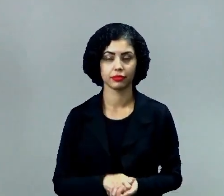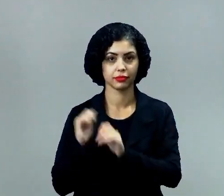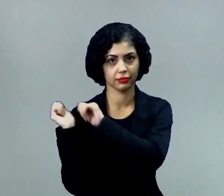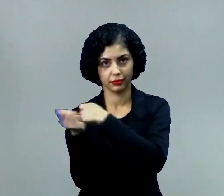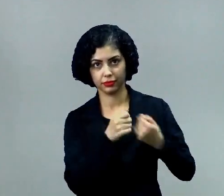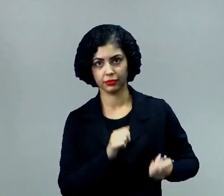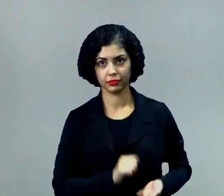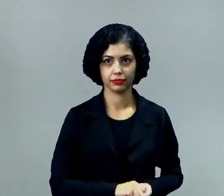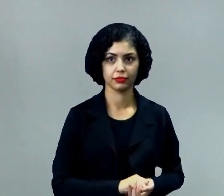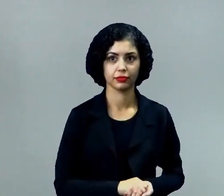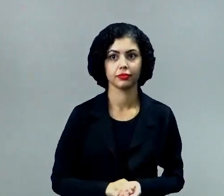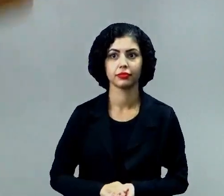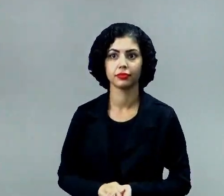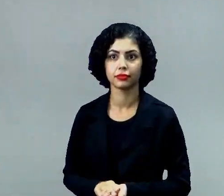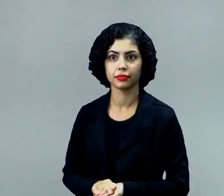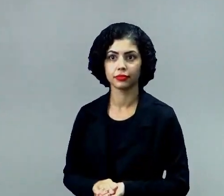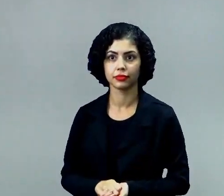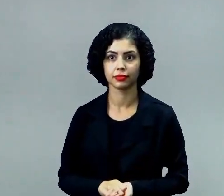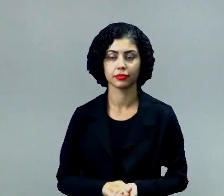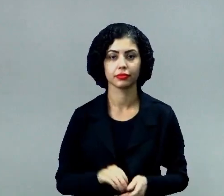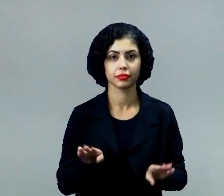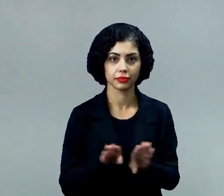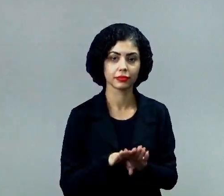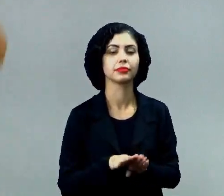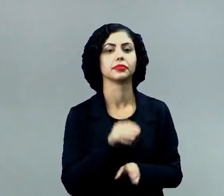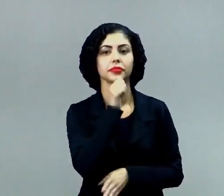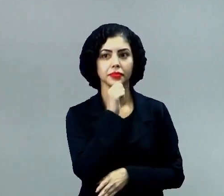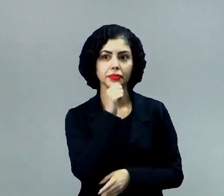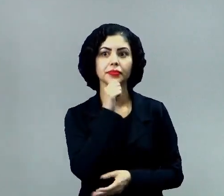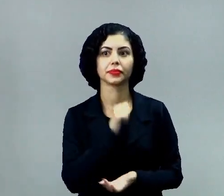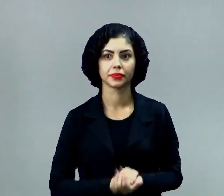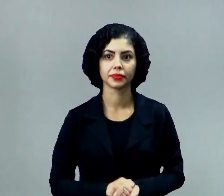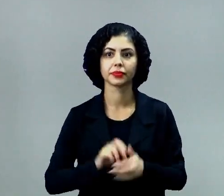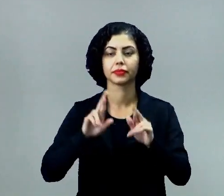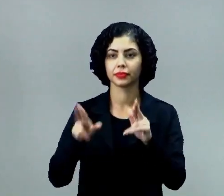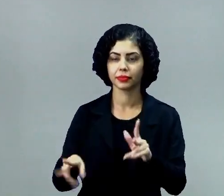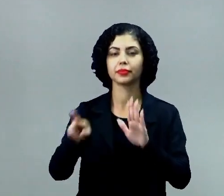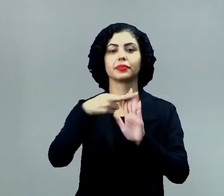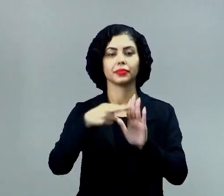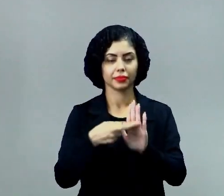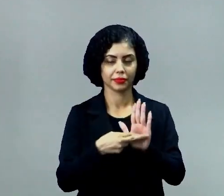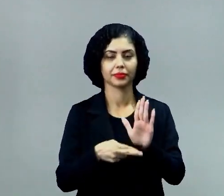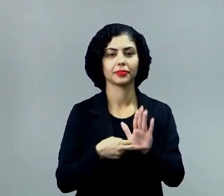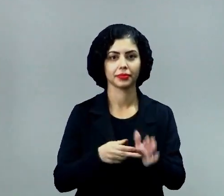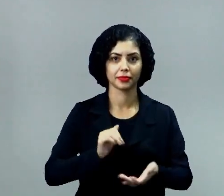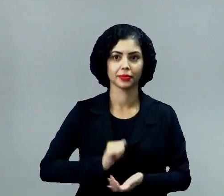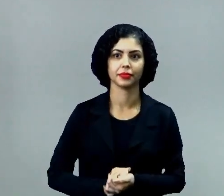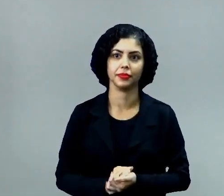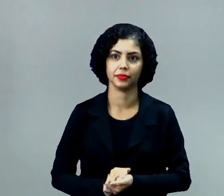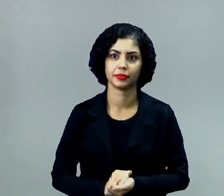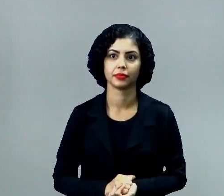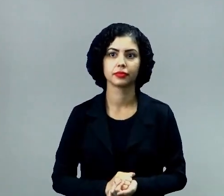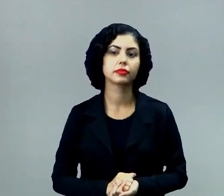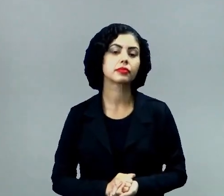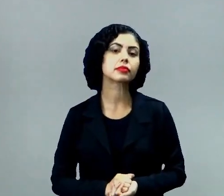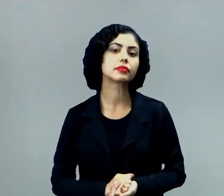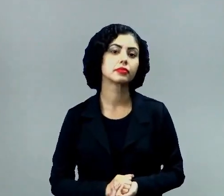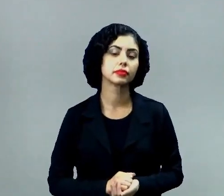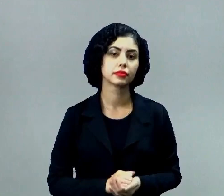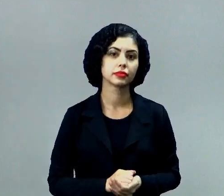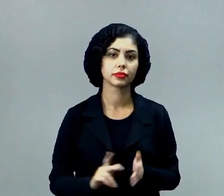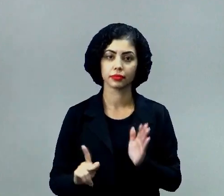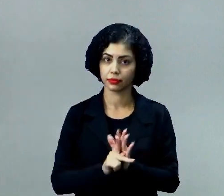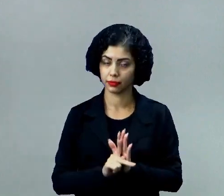rebate a bola e tem que triscar, tem que aparar a bola. É diferente a regra. Então, a regulamentação ela